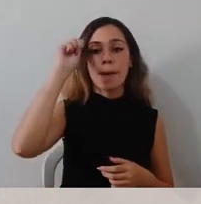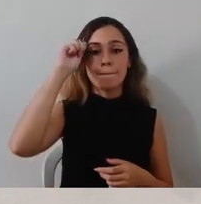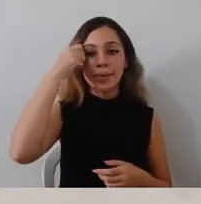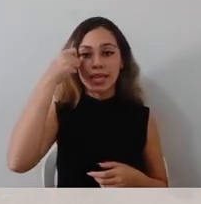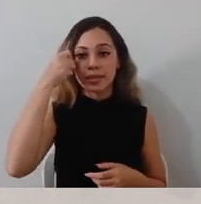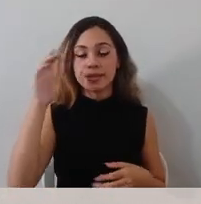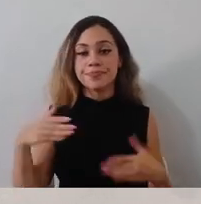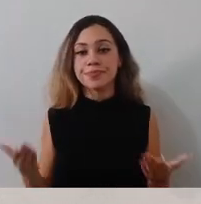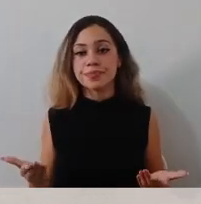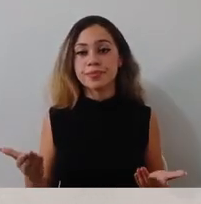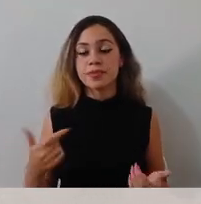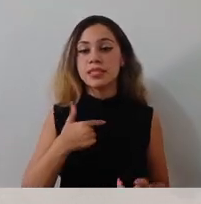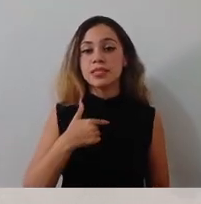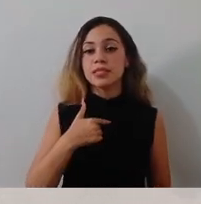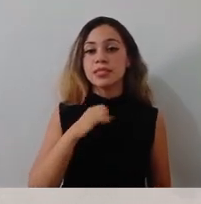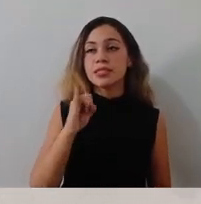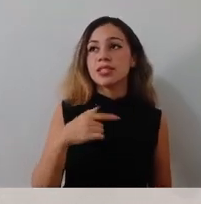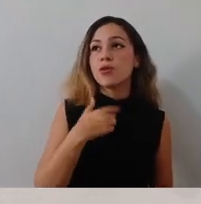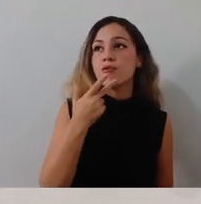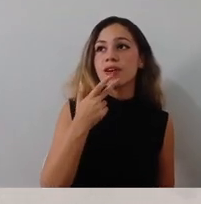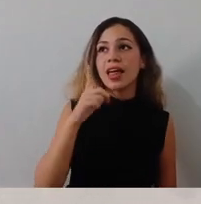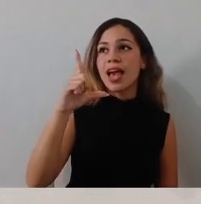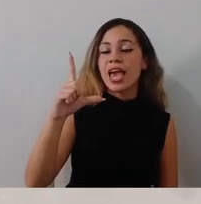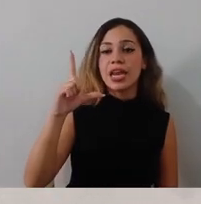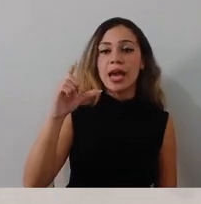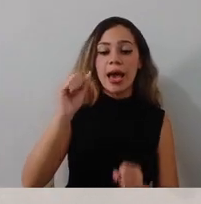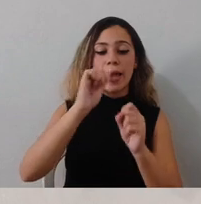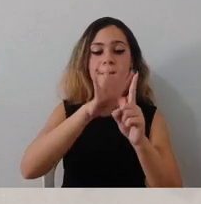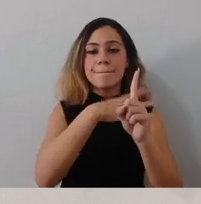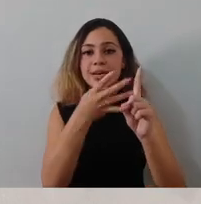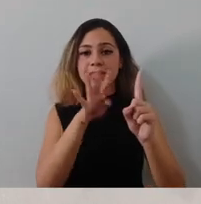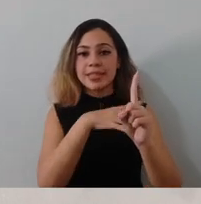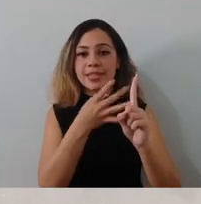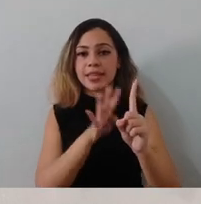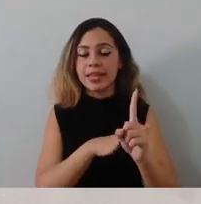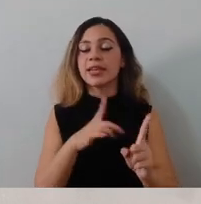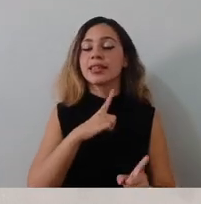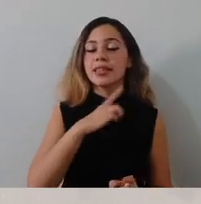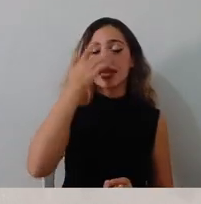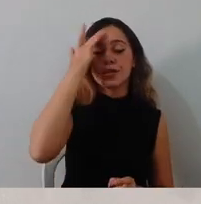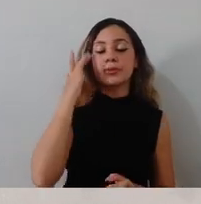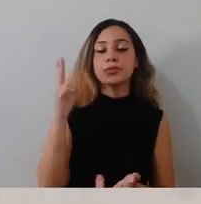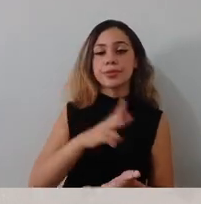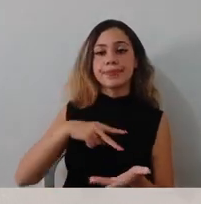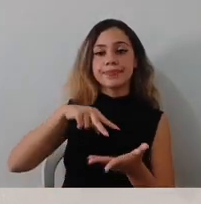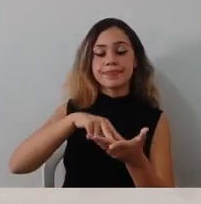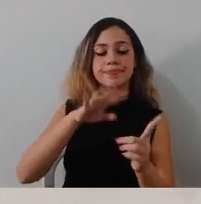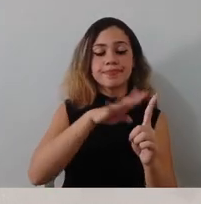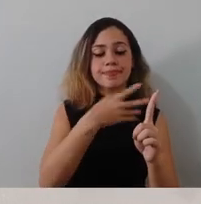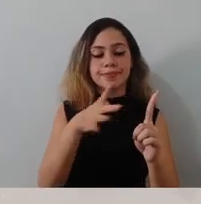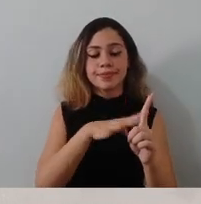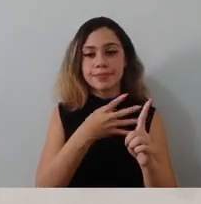negra ou preta. Se eu for falar sobre LGBTQIAs+, geralmente na pasta tem. Então, por